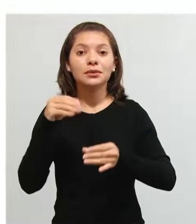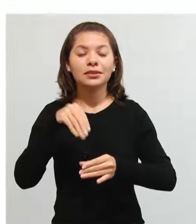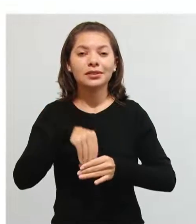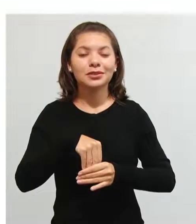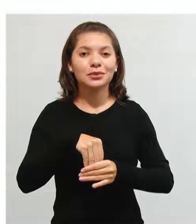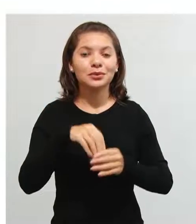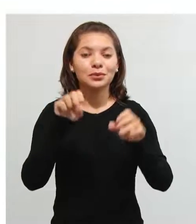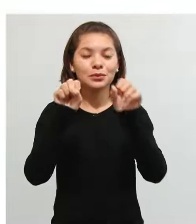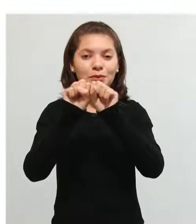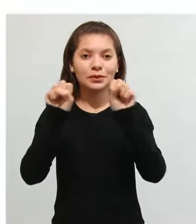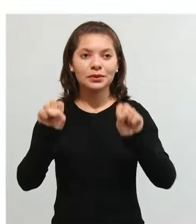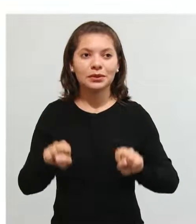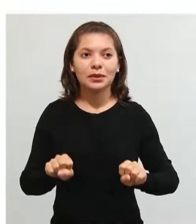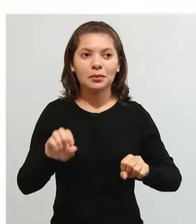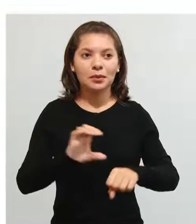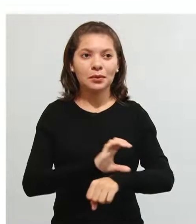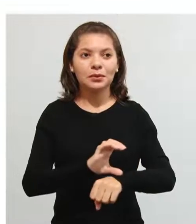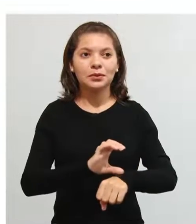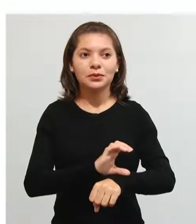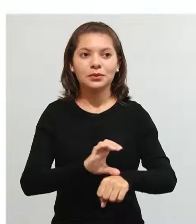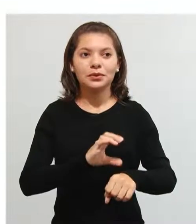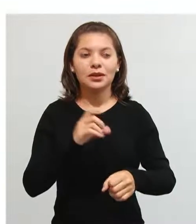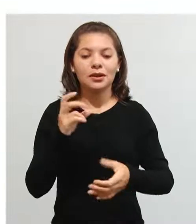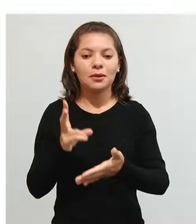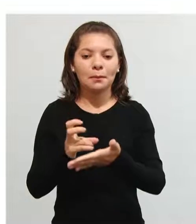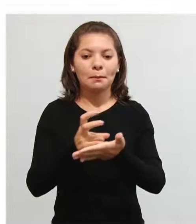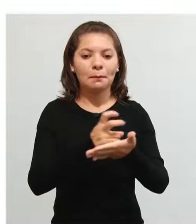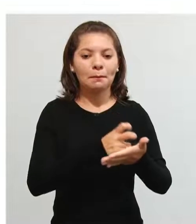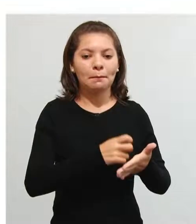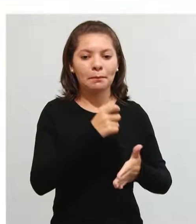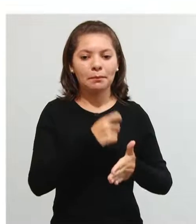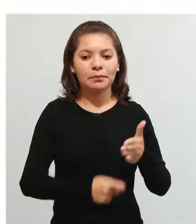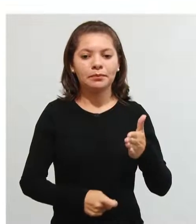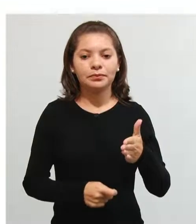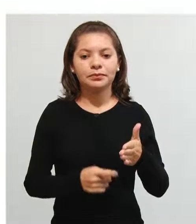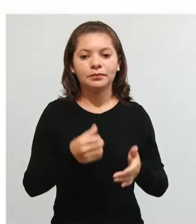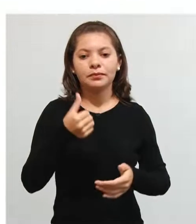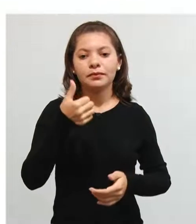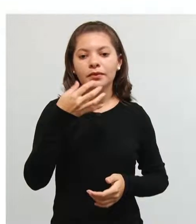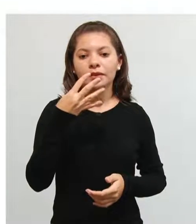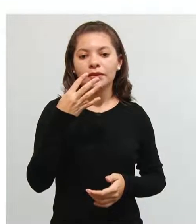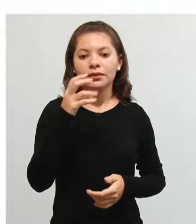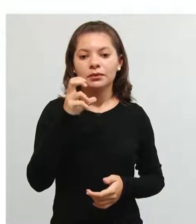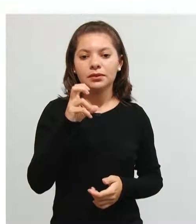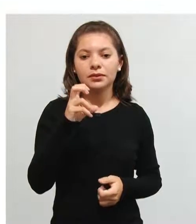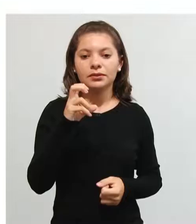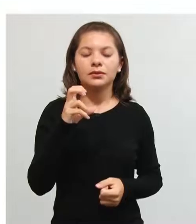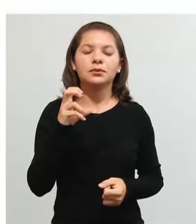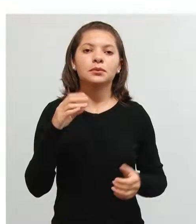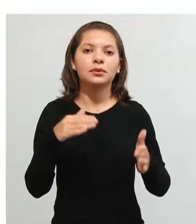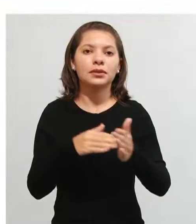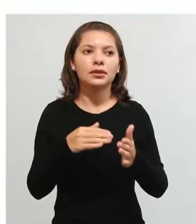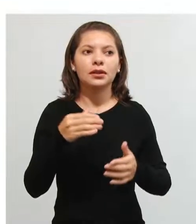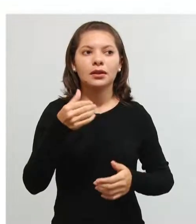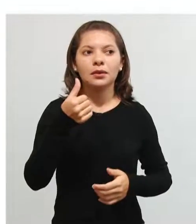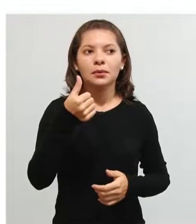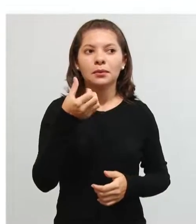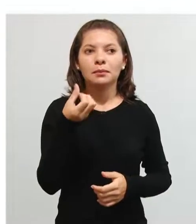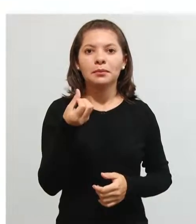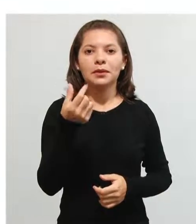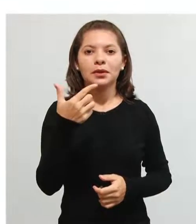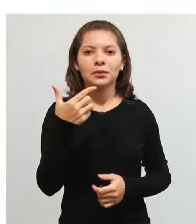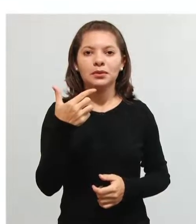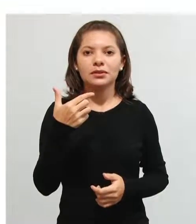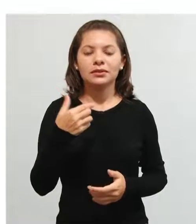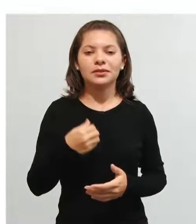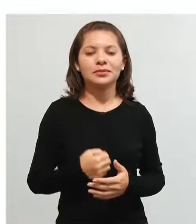do Sistema Constitucional Tributário, lá do artigo 145 até 162 da nossa